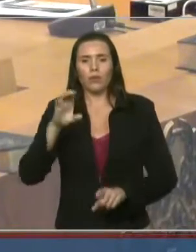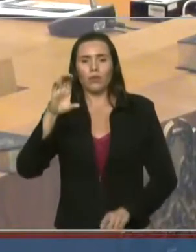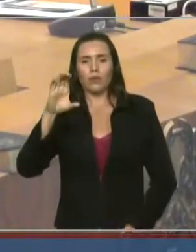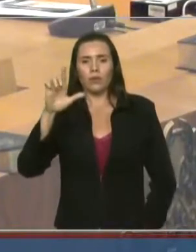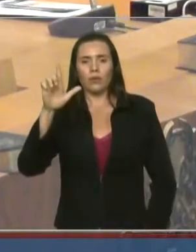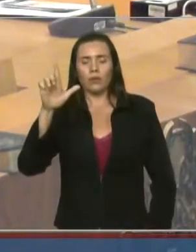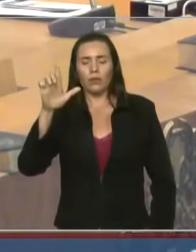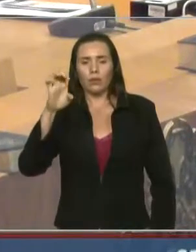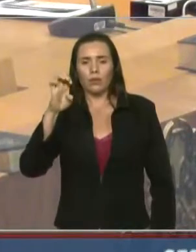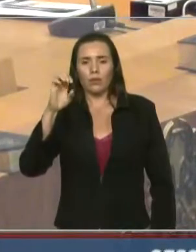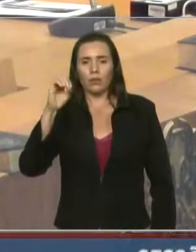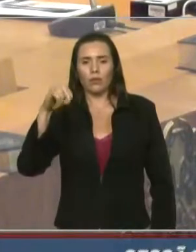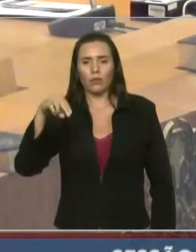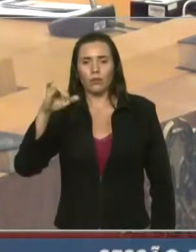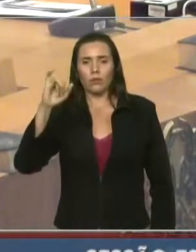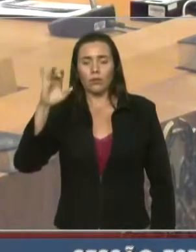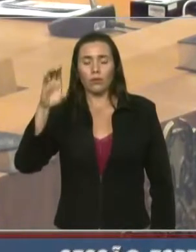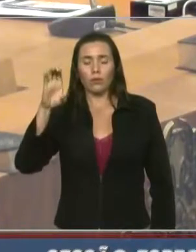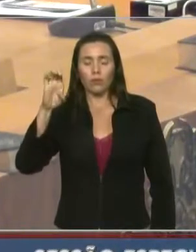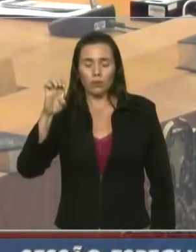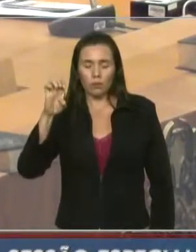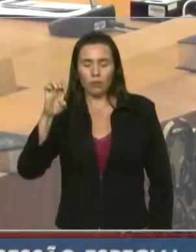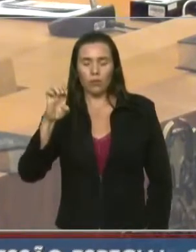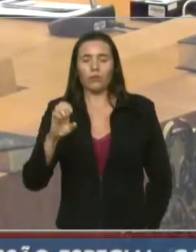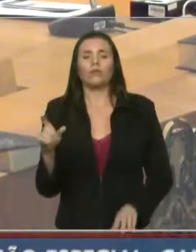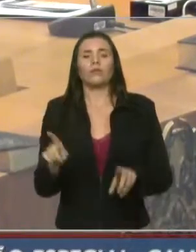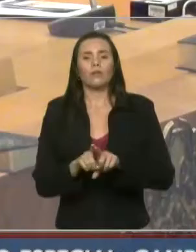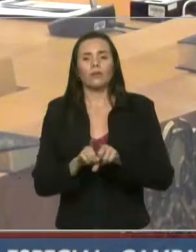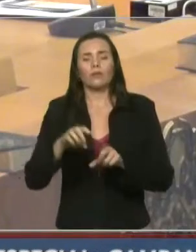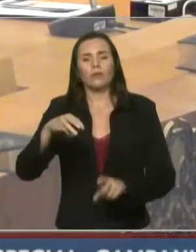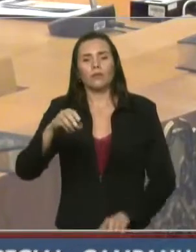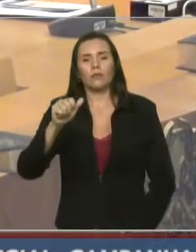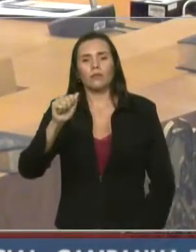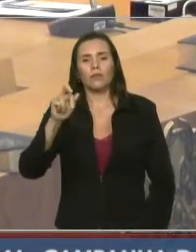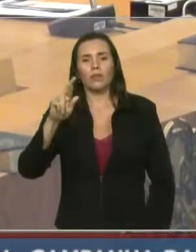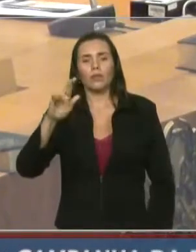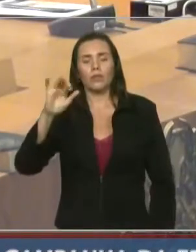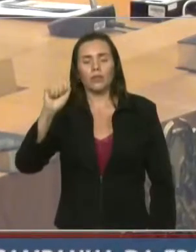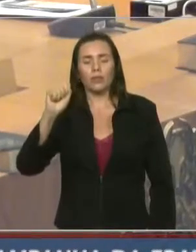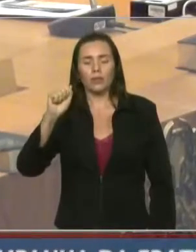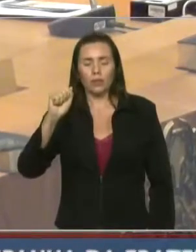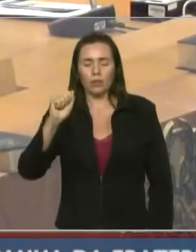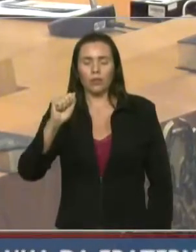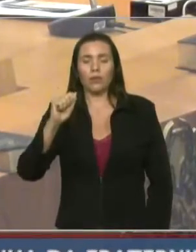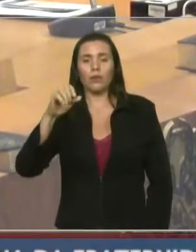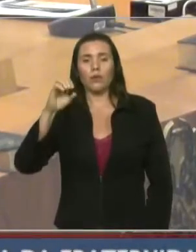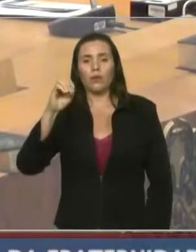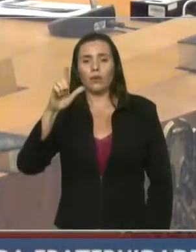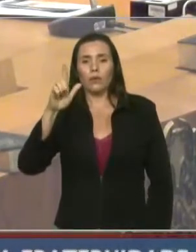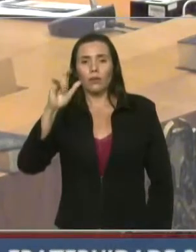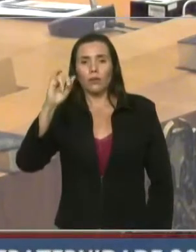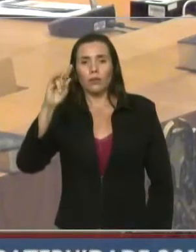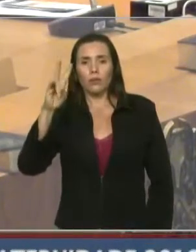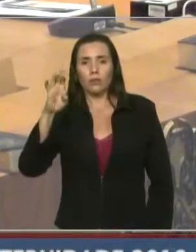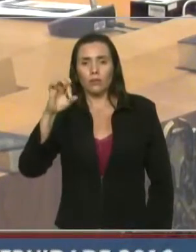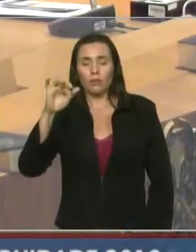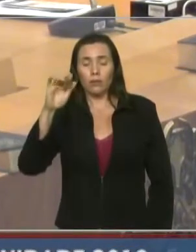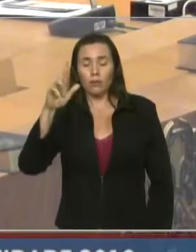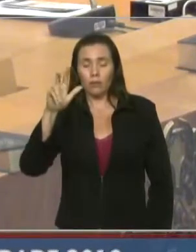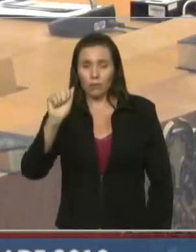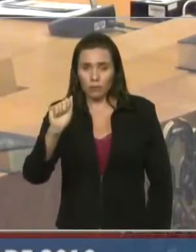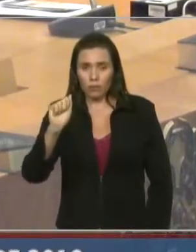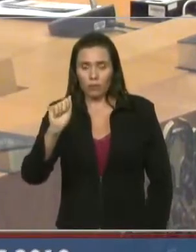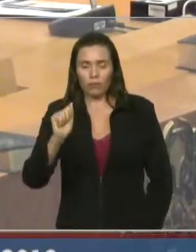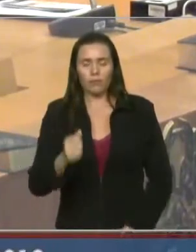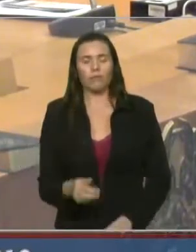Sindicep, Maria Adriana Oliveira, presidente da CUT, senhora